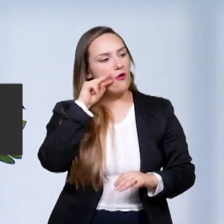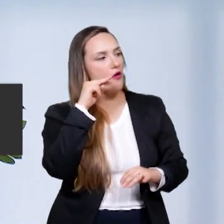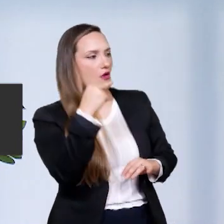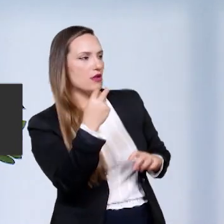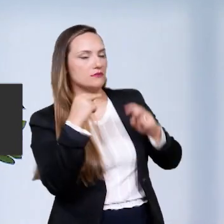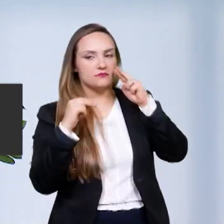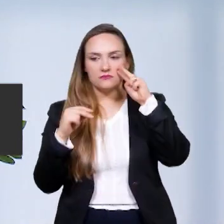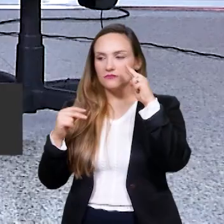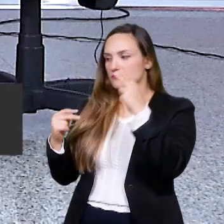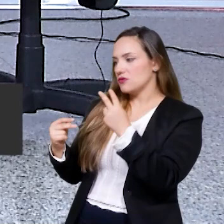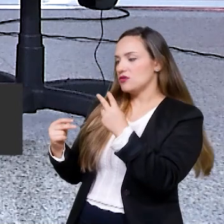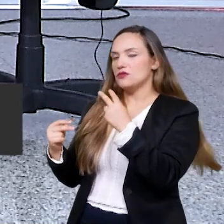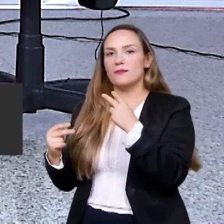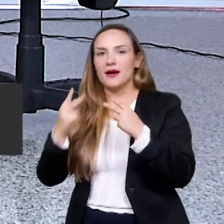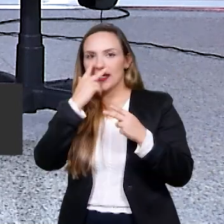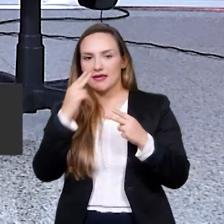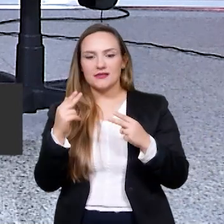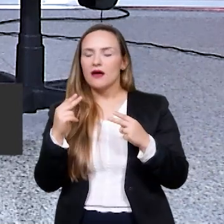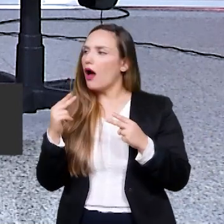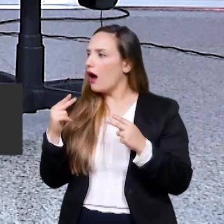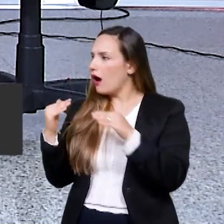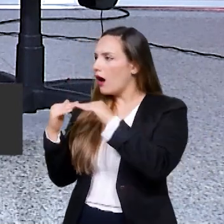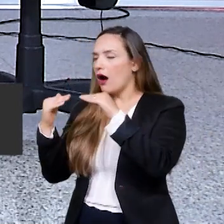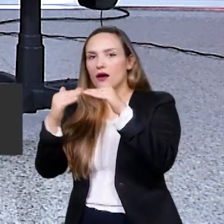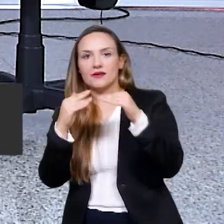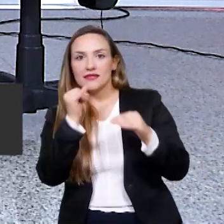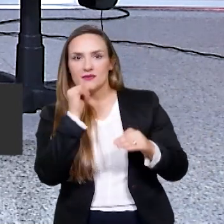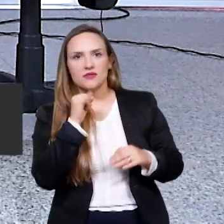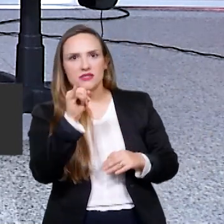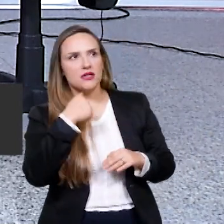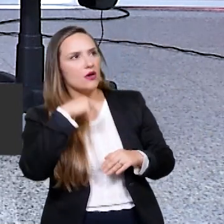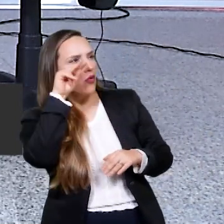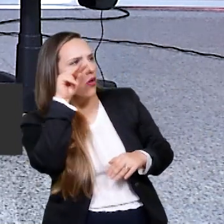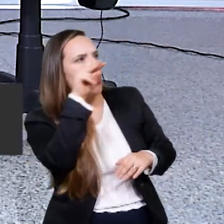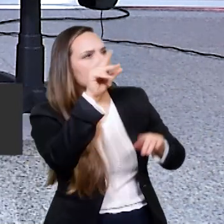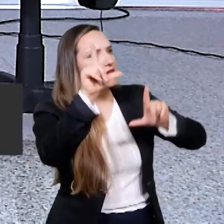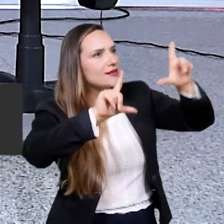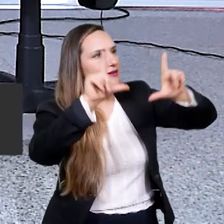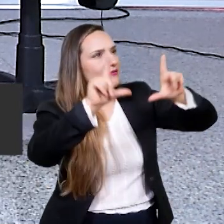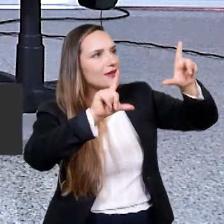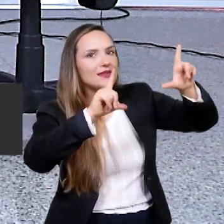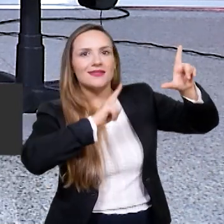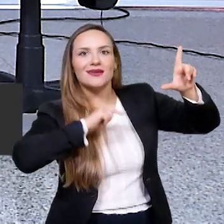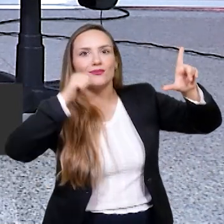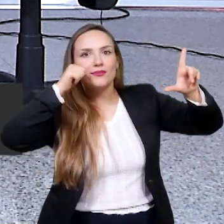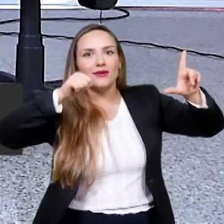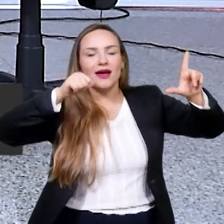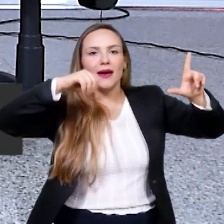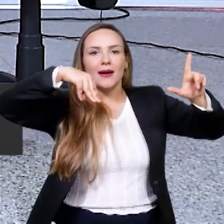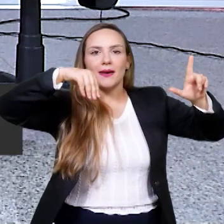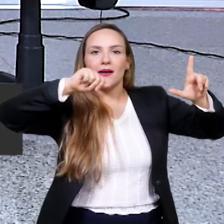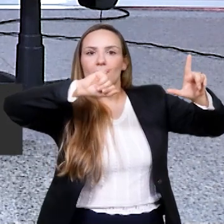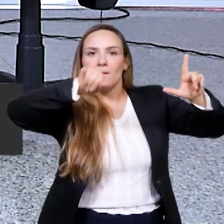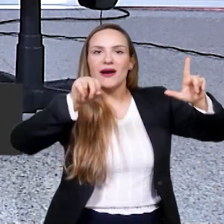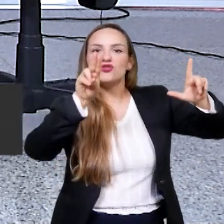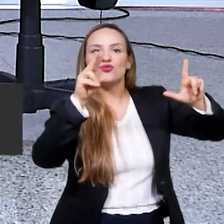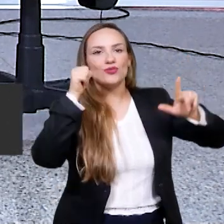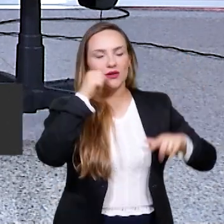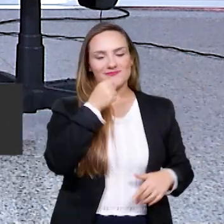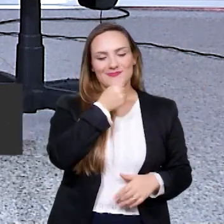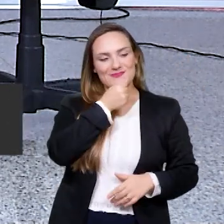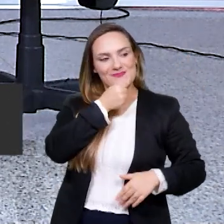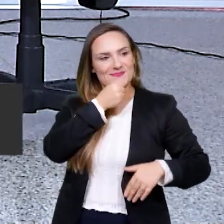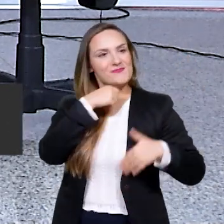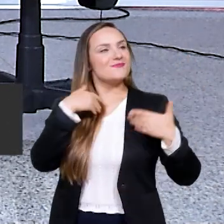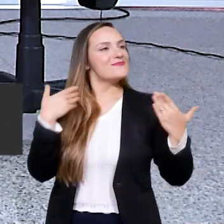Então, eu olhar na televisão e ver uma Maju é um sonho que eu também posso ter, né? Ver